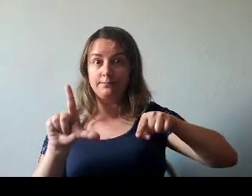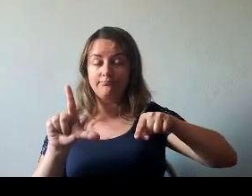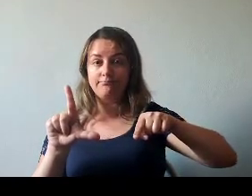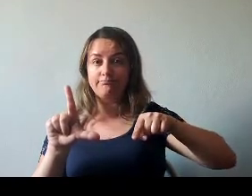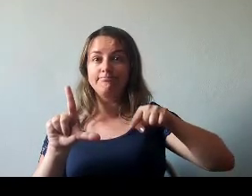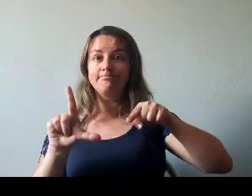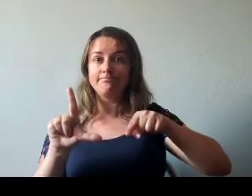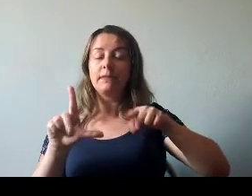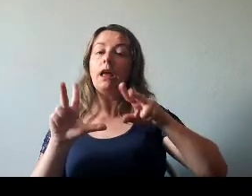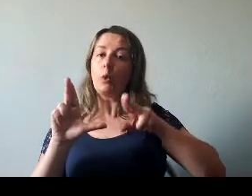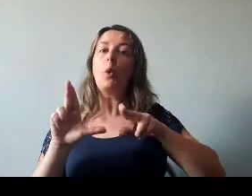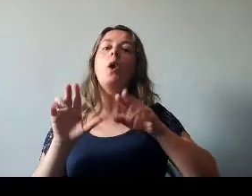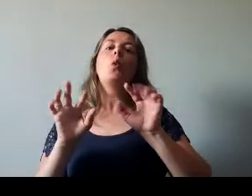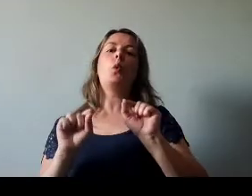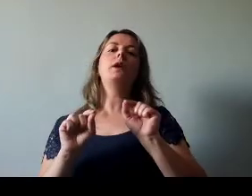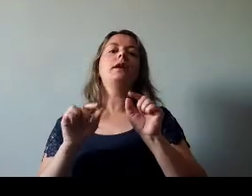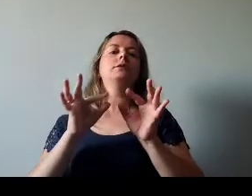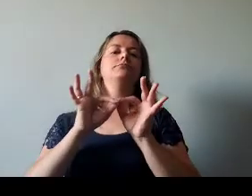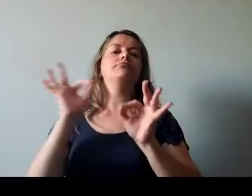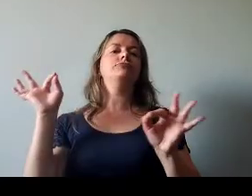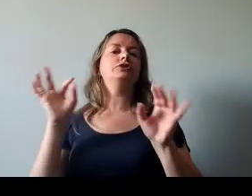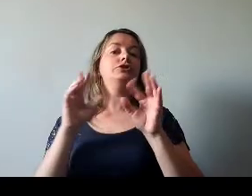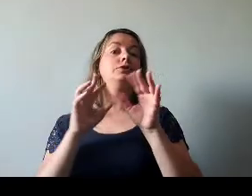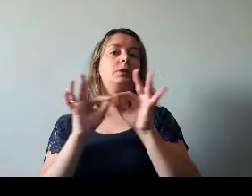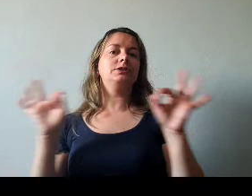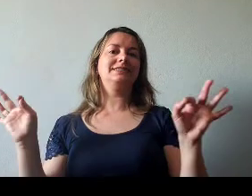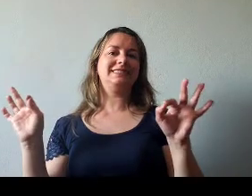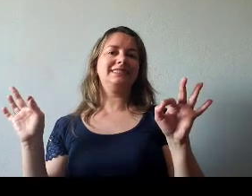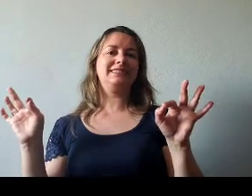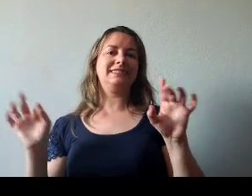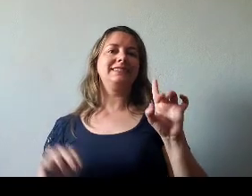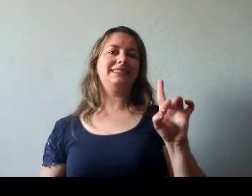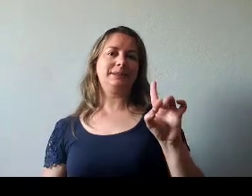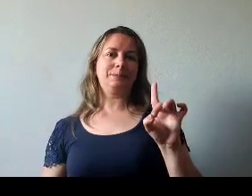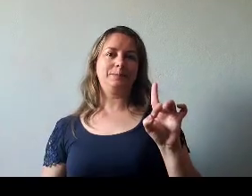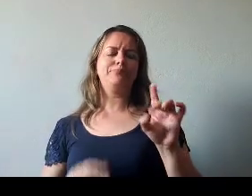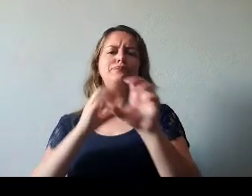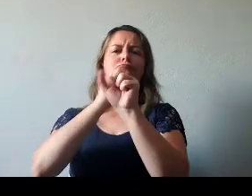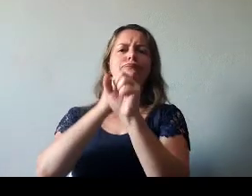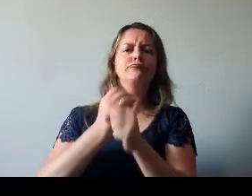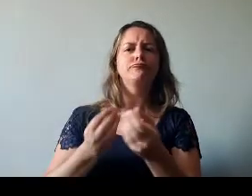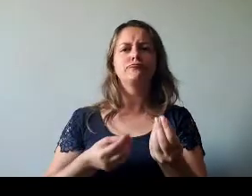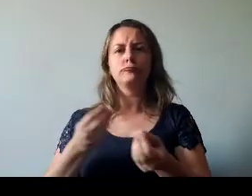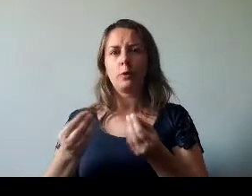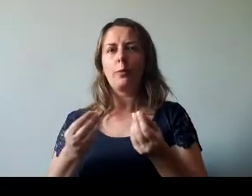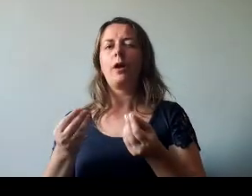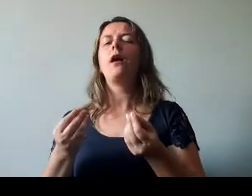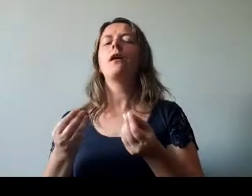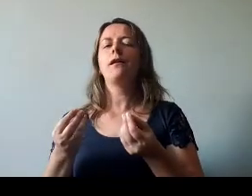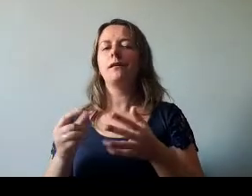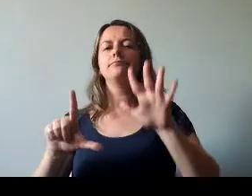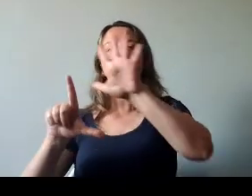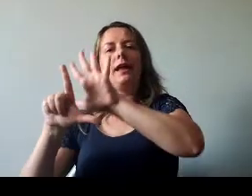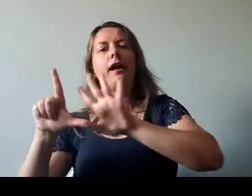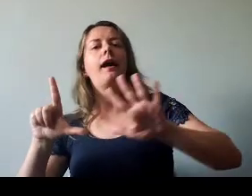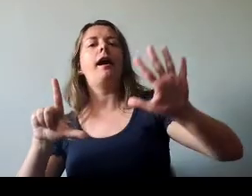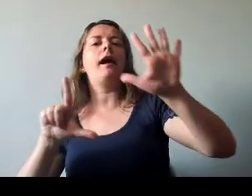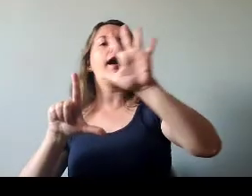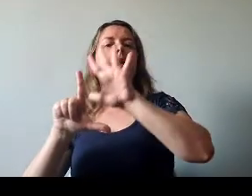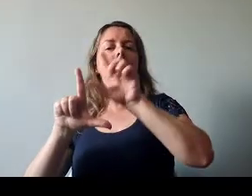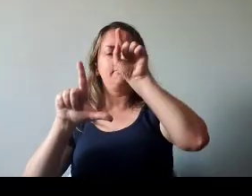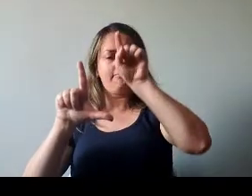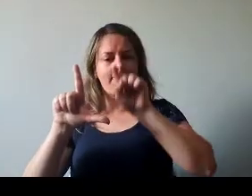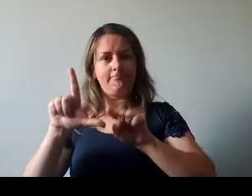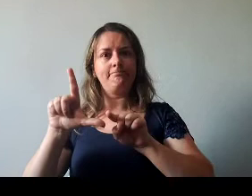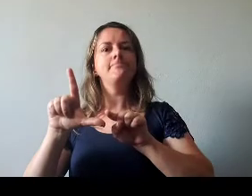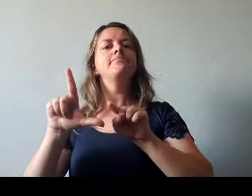à distância. Então, uma forma que a gente tem de calcular a distância agora é através dessa área, tá?